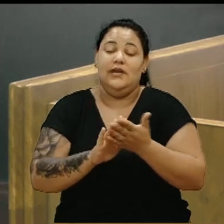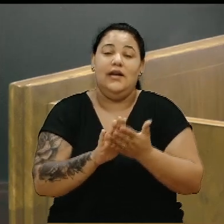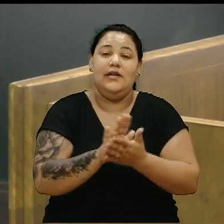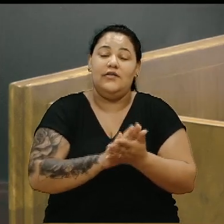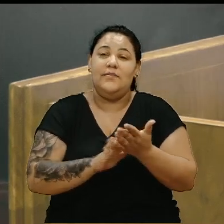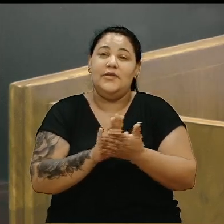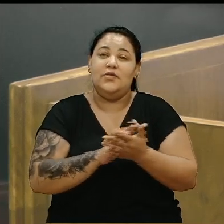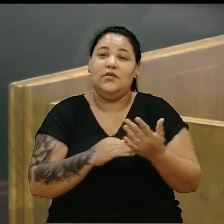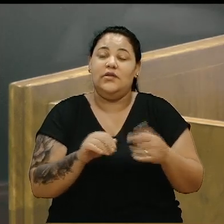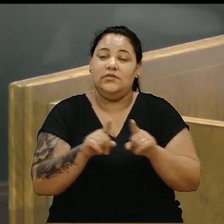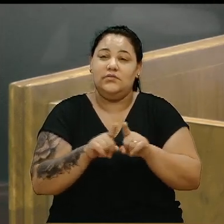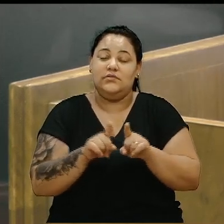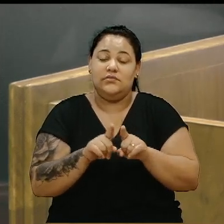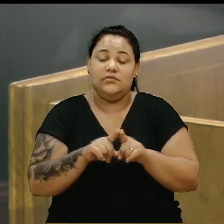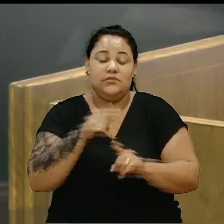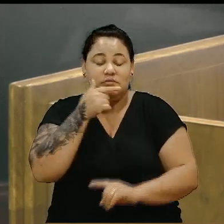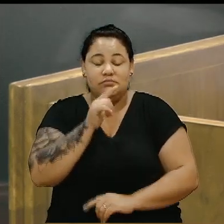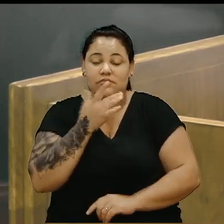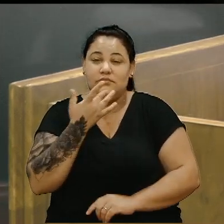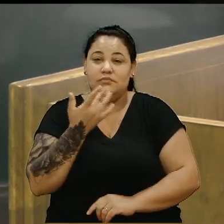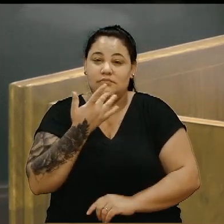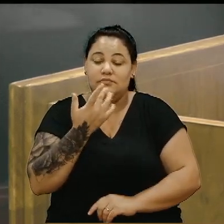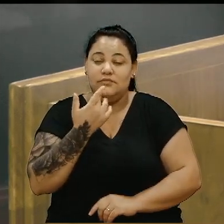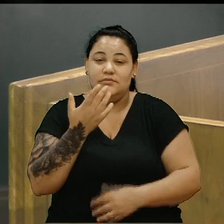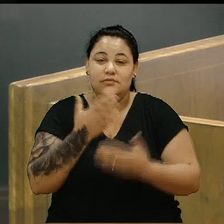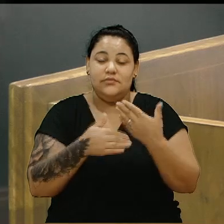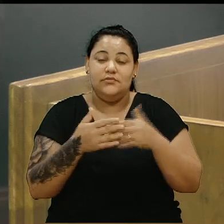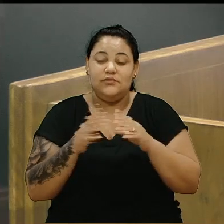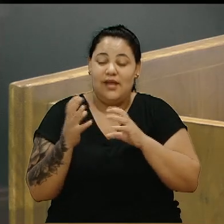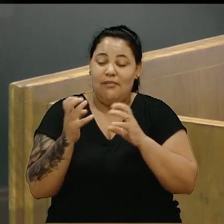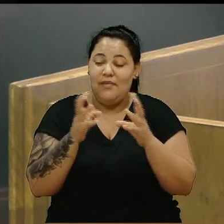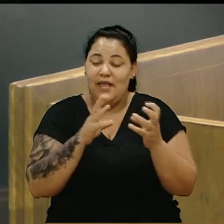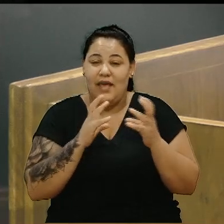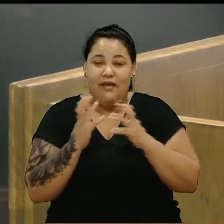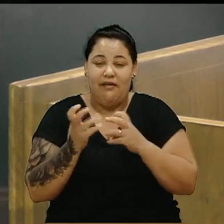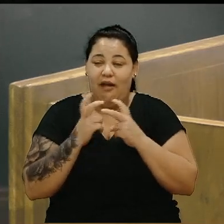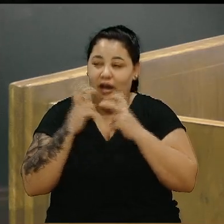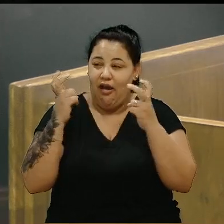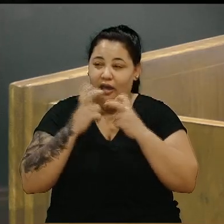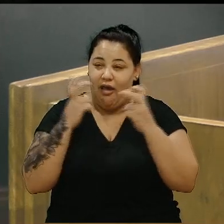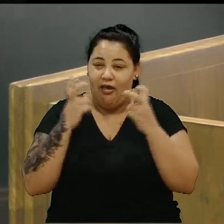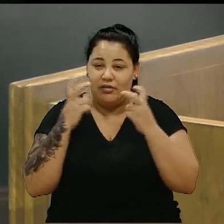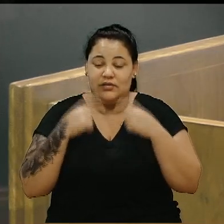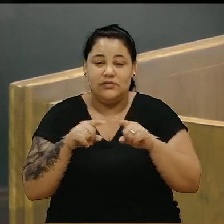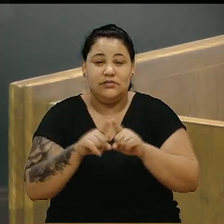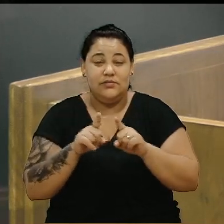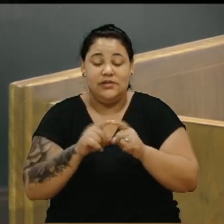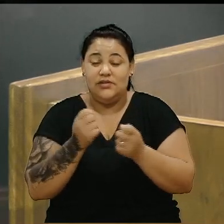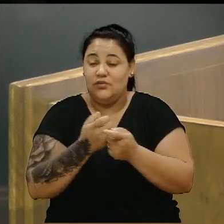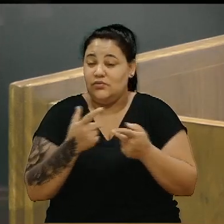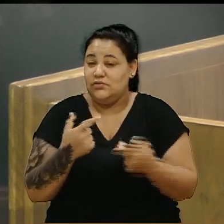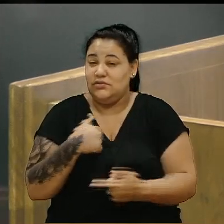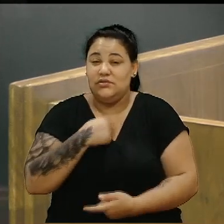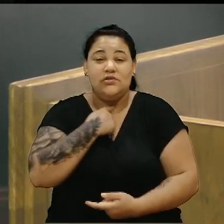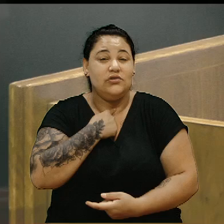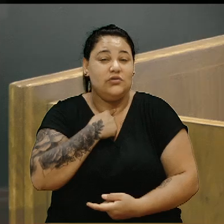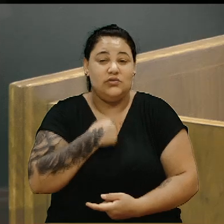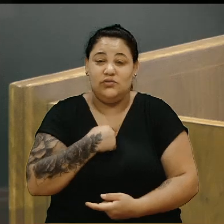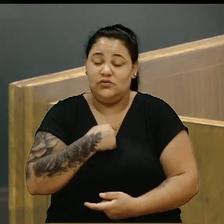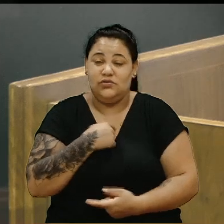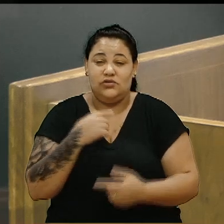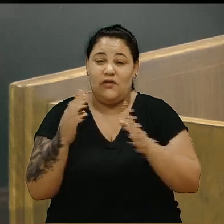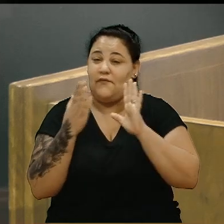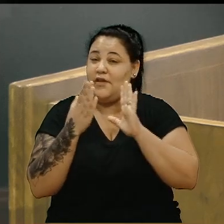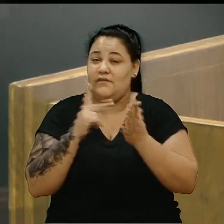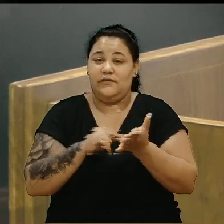é através de briga. Tudo é através, às vezes, até de grito, coisas que a gente não gostaria de estar passando.